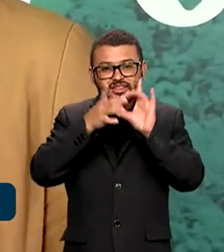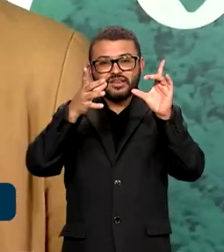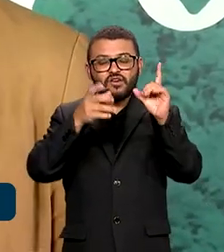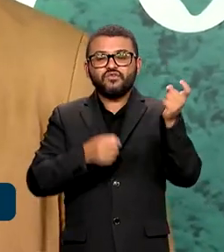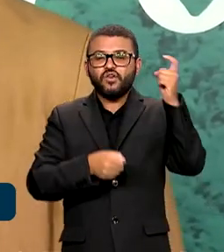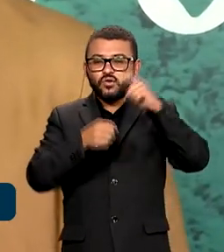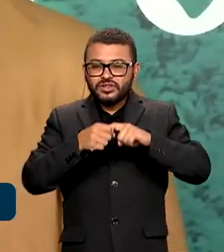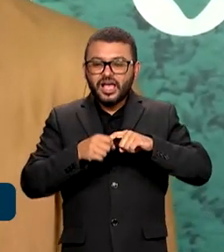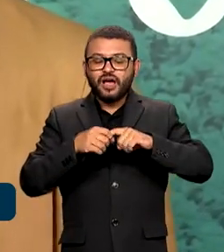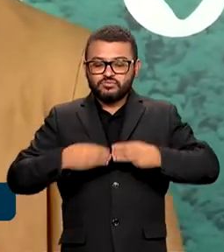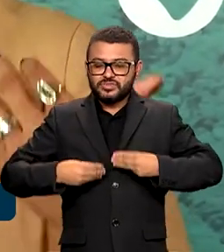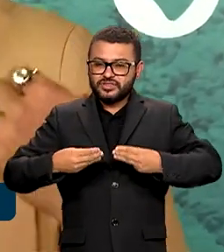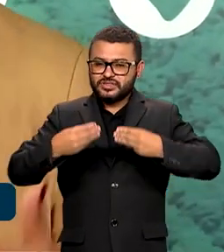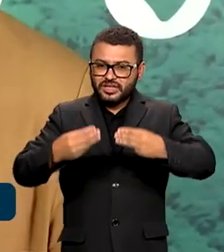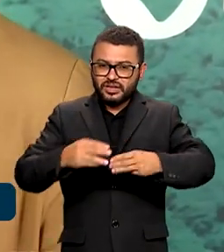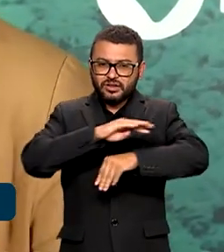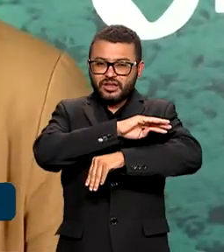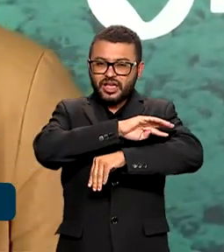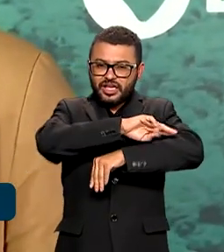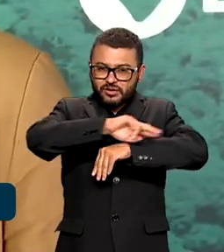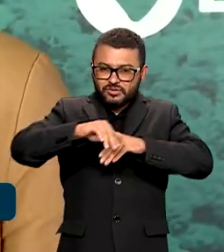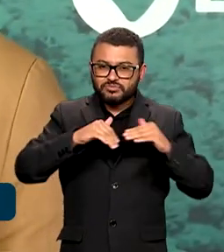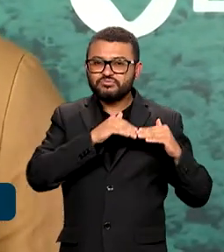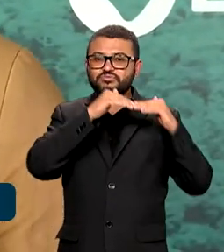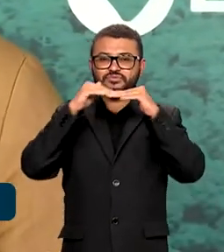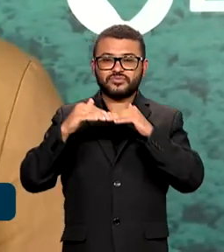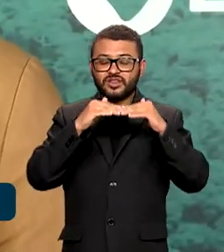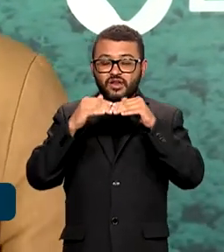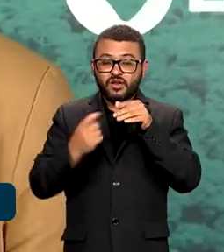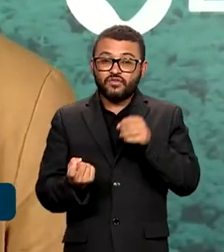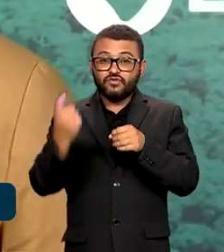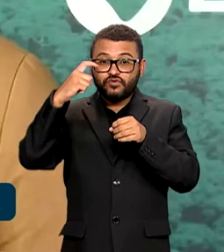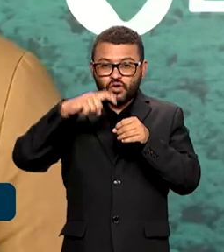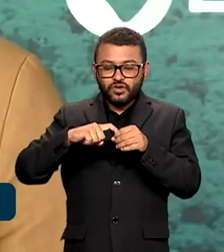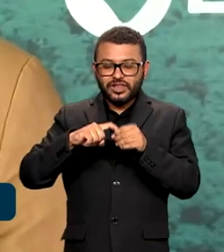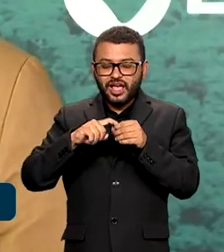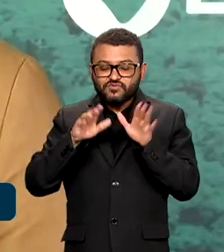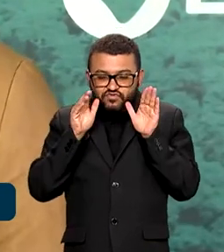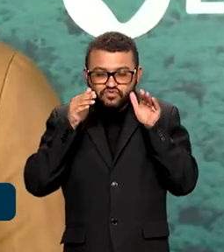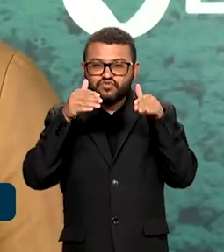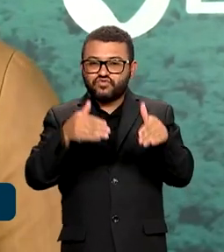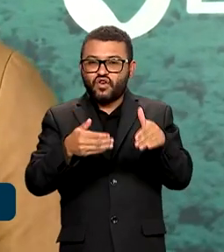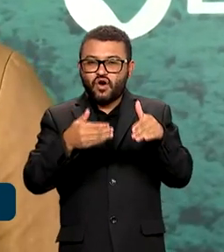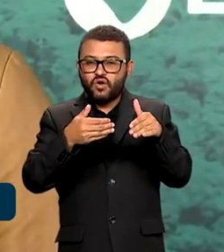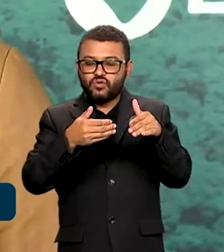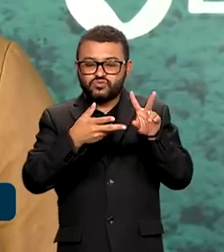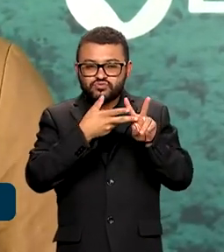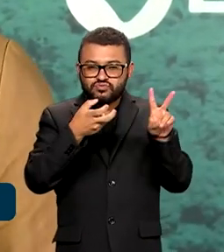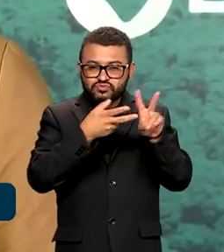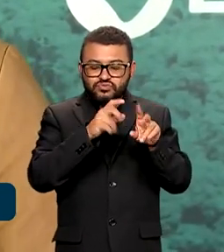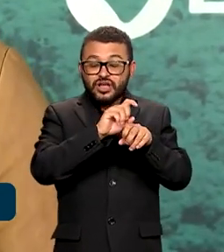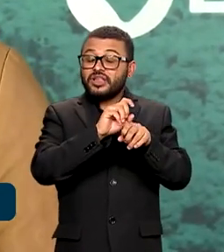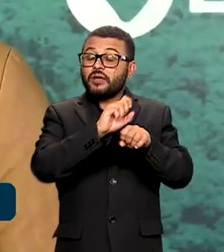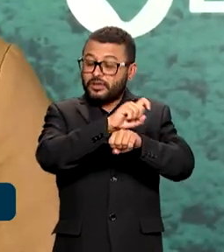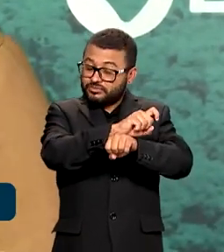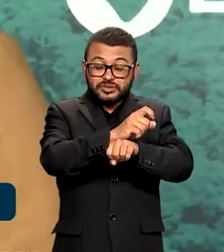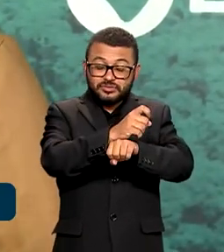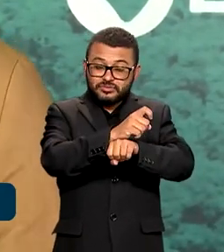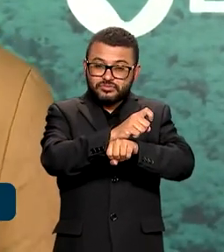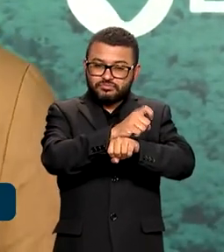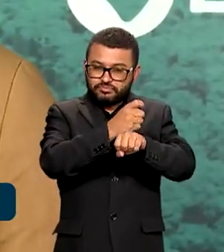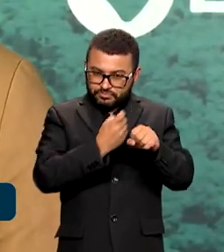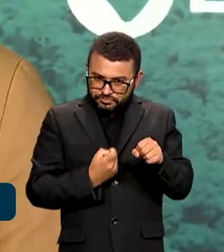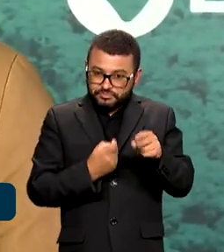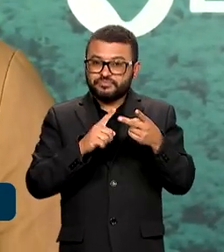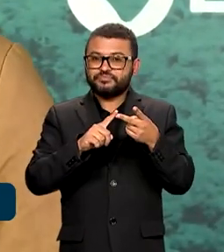Igualdade Racial e ter dentro do nosso Ministério uma secretaria voltada para povos tradicionais, comunidades quilombolas, né? E quando a gente retoma